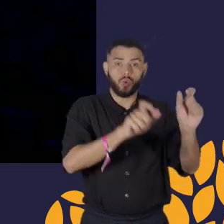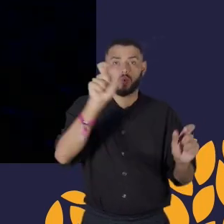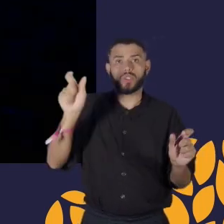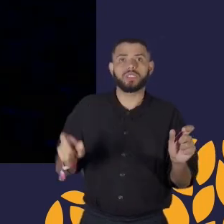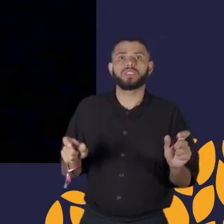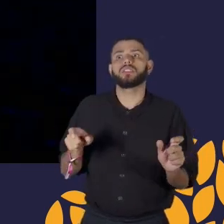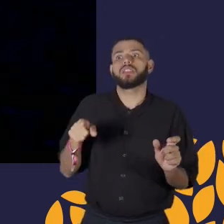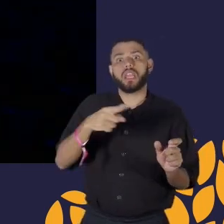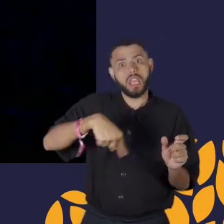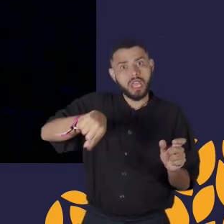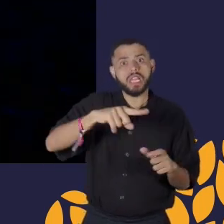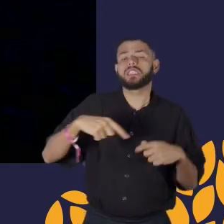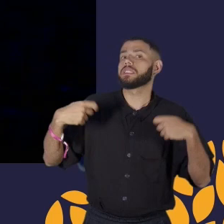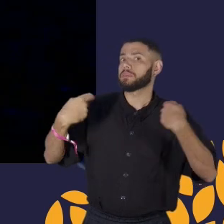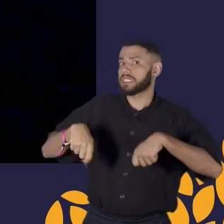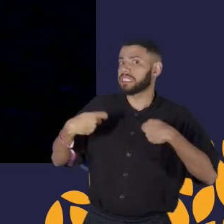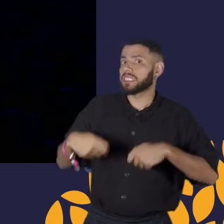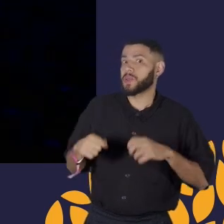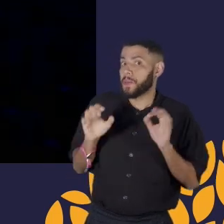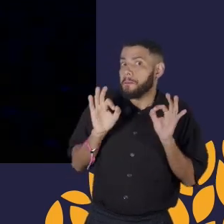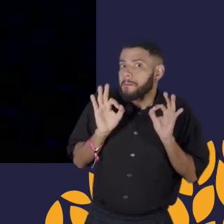estão precisando,